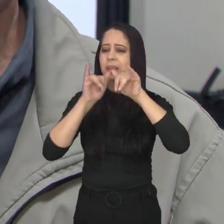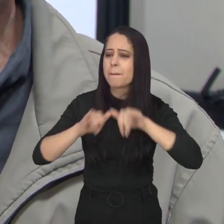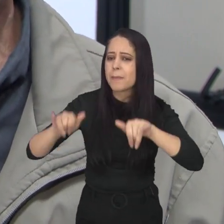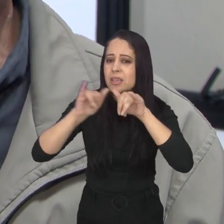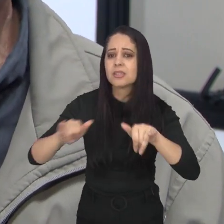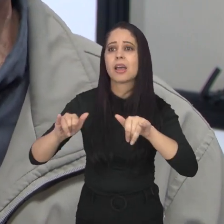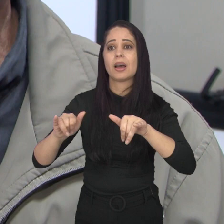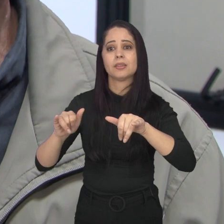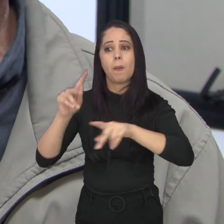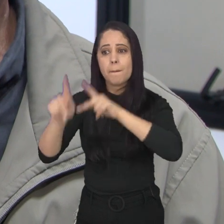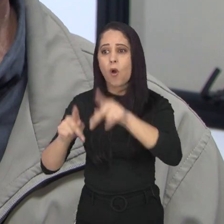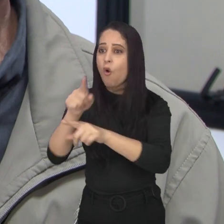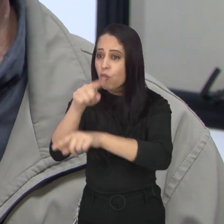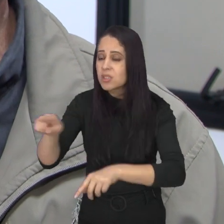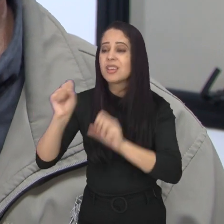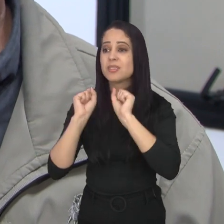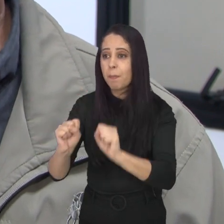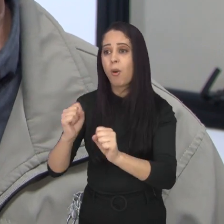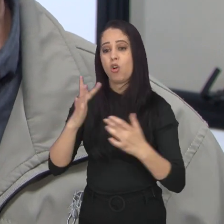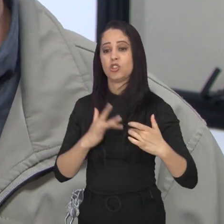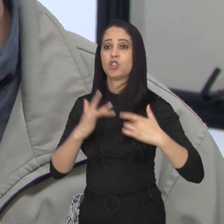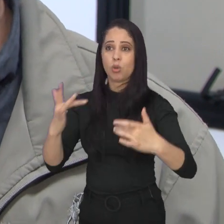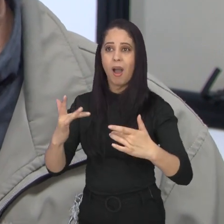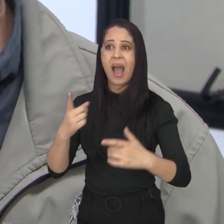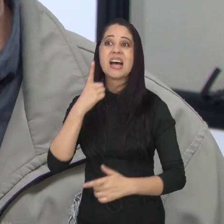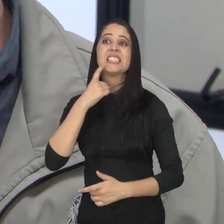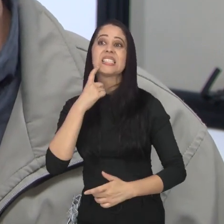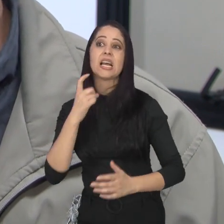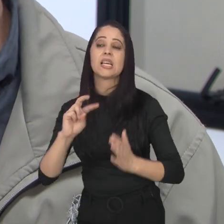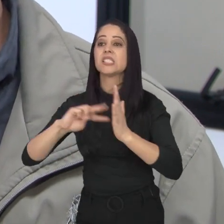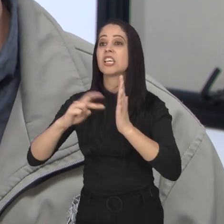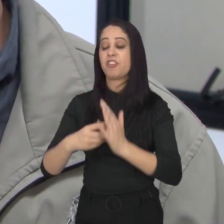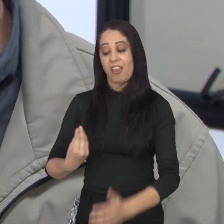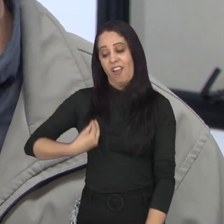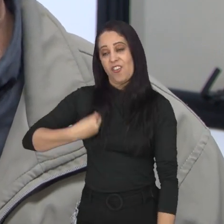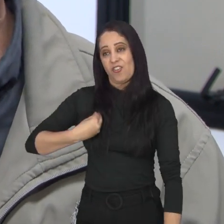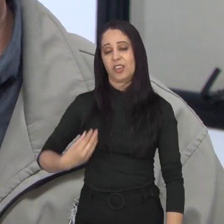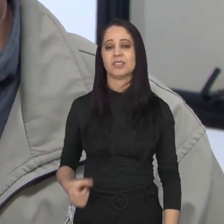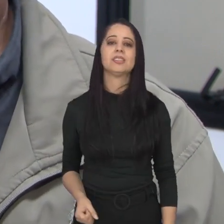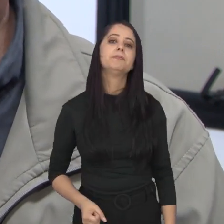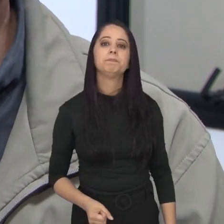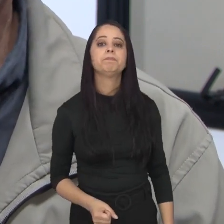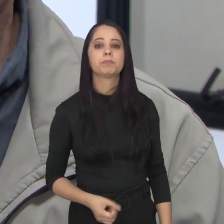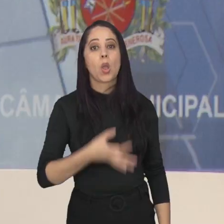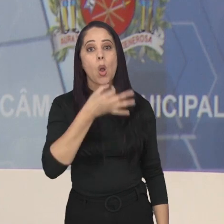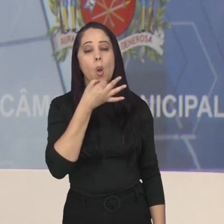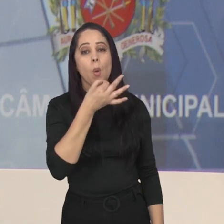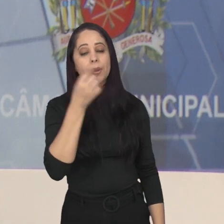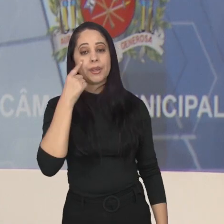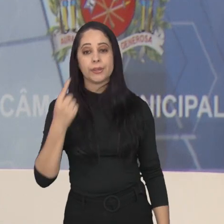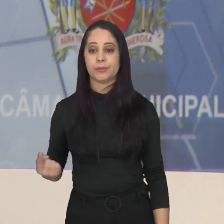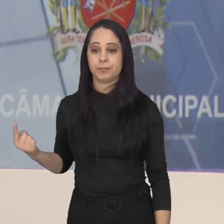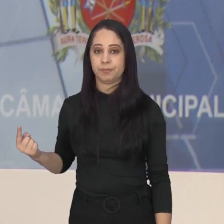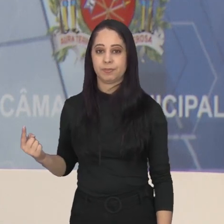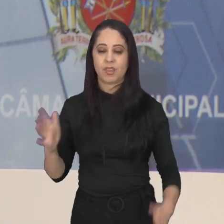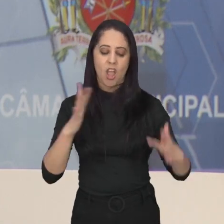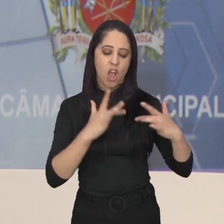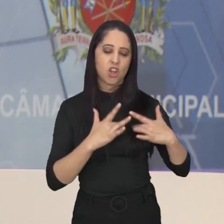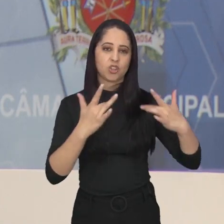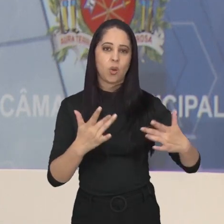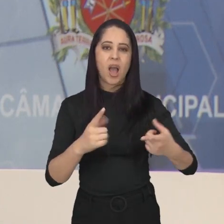incentivam campanhas voltadas para a doação, principalmente no período considerado crítico. E agora o inverno aí pela frente,